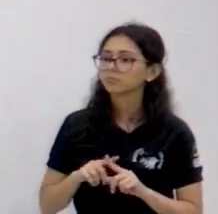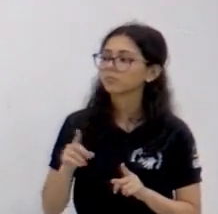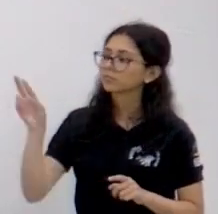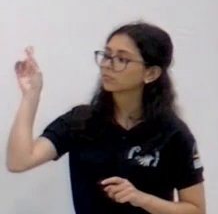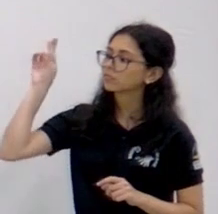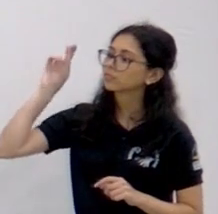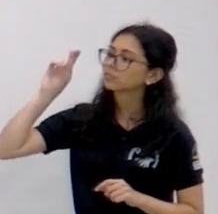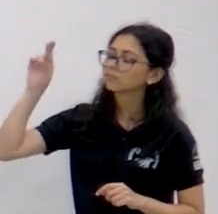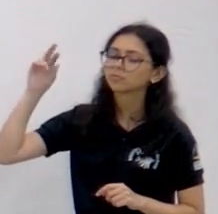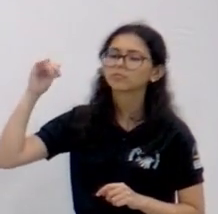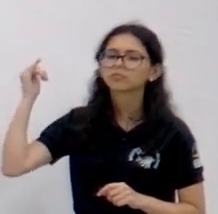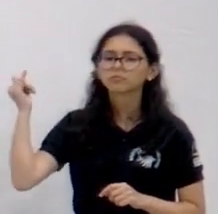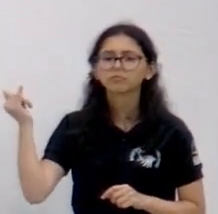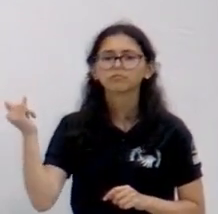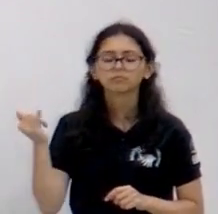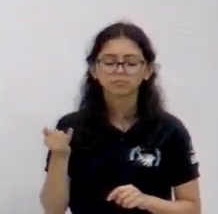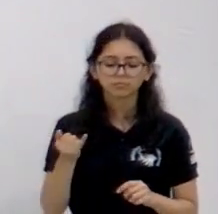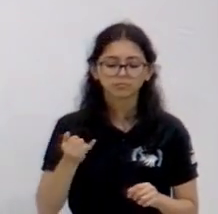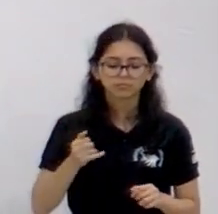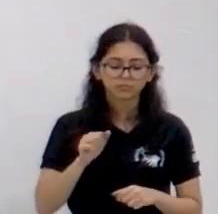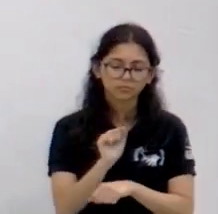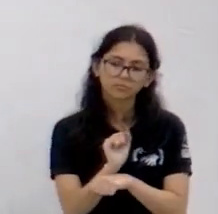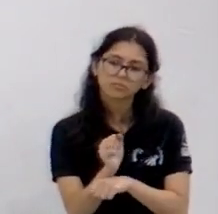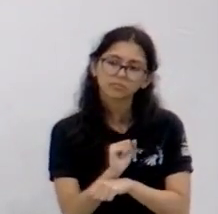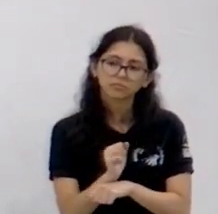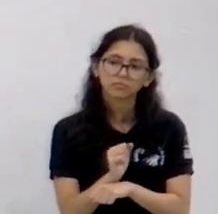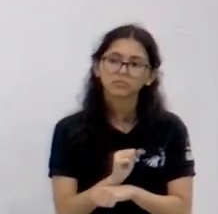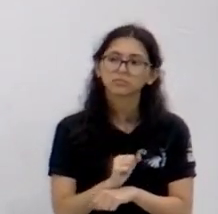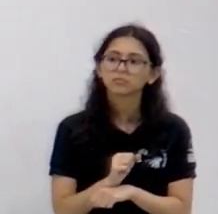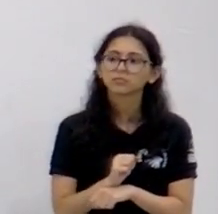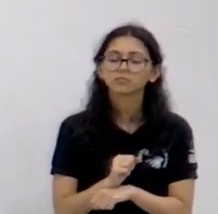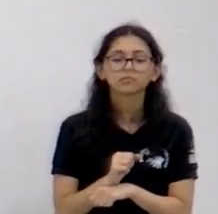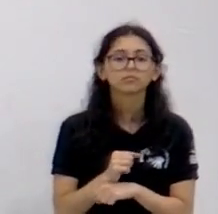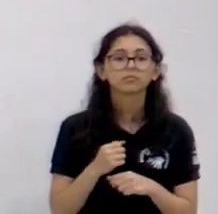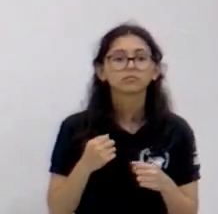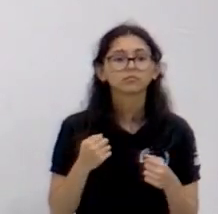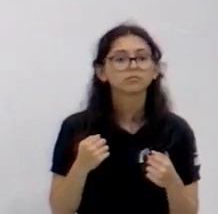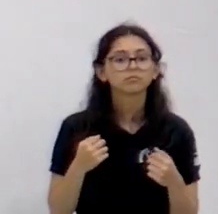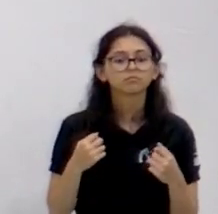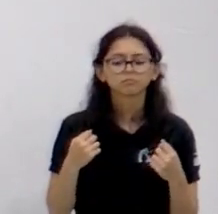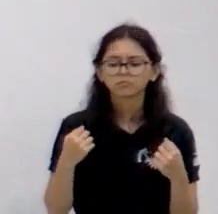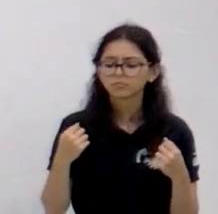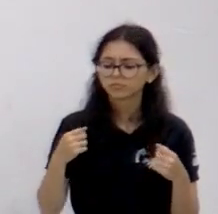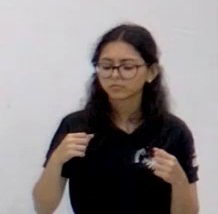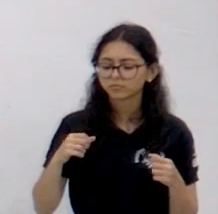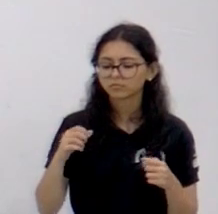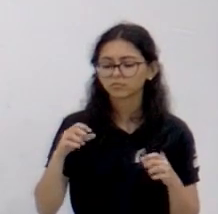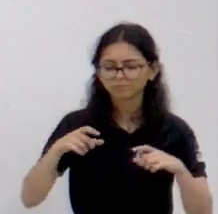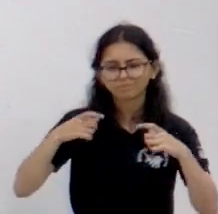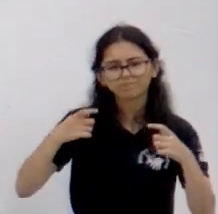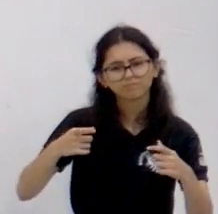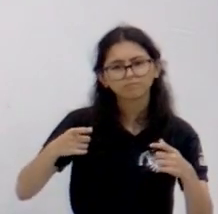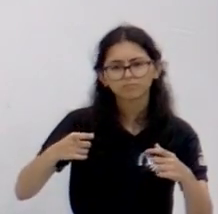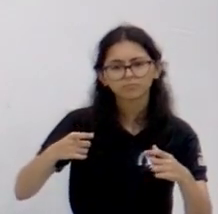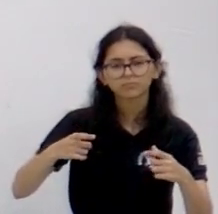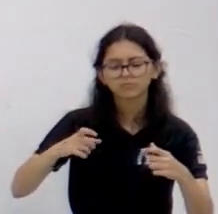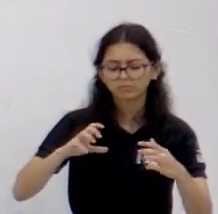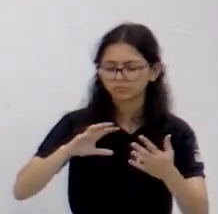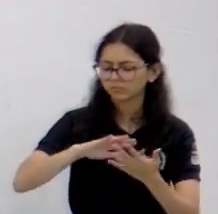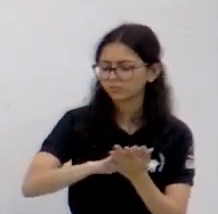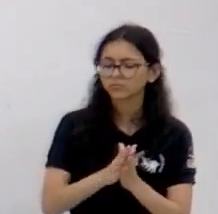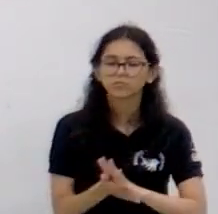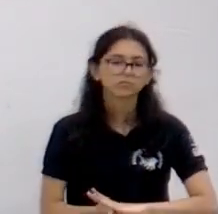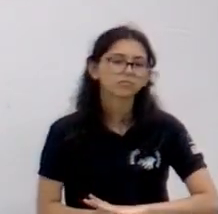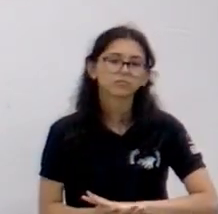Sodoma, e Abraão começa uma barganha com Deus. Exatamente essa palavra, uma